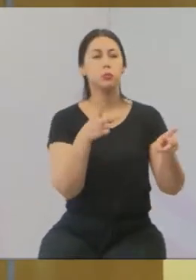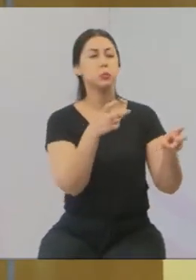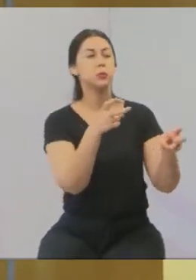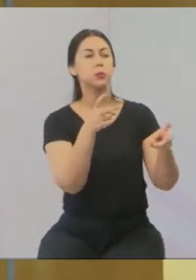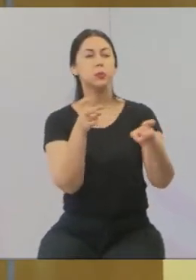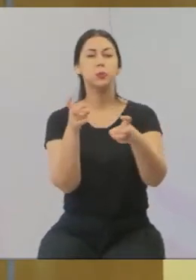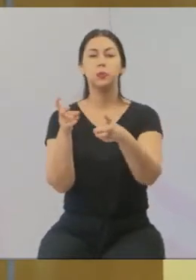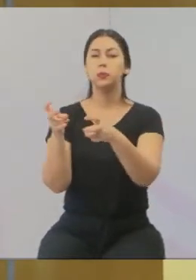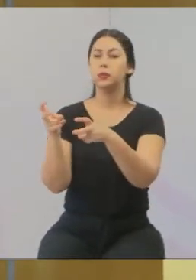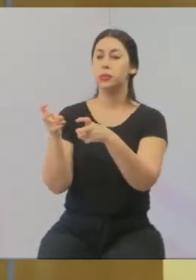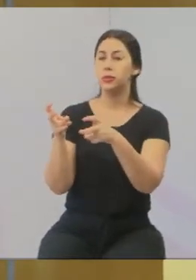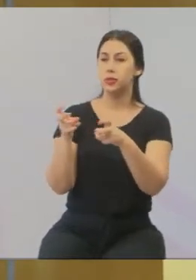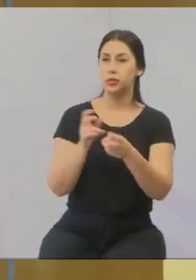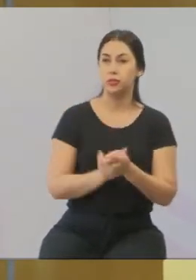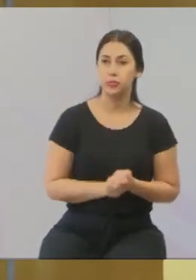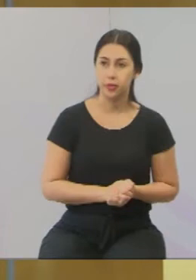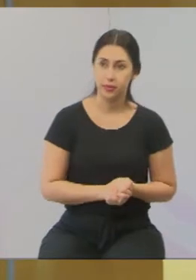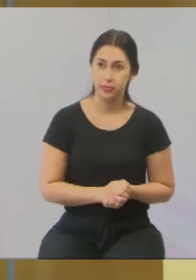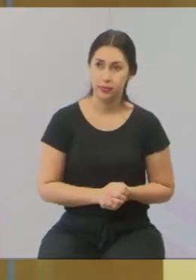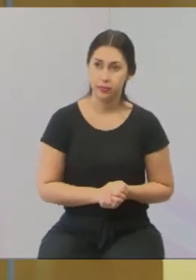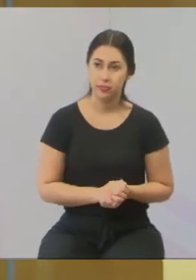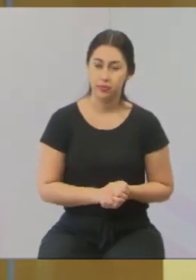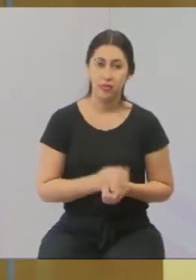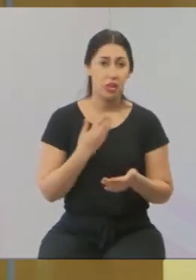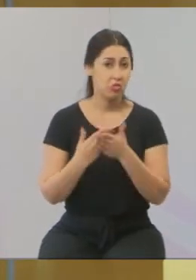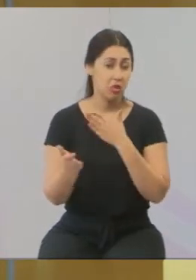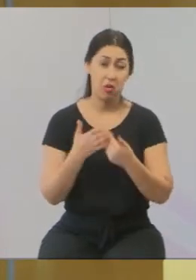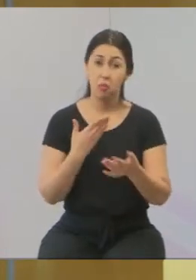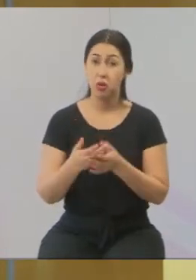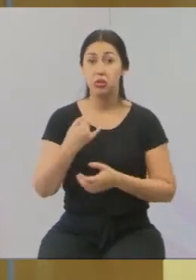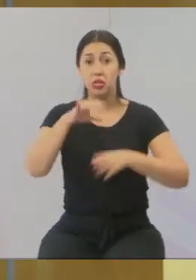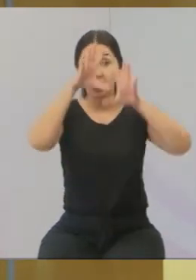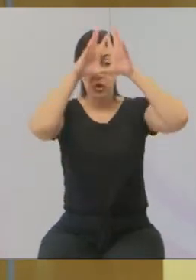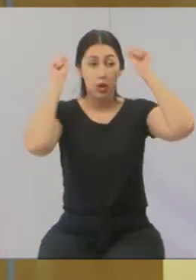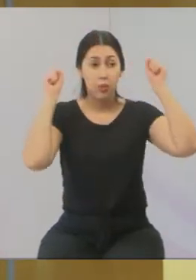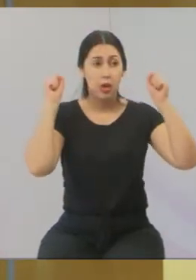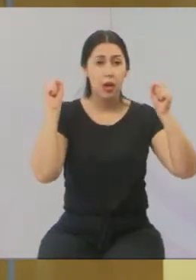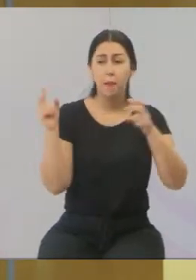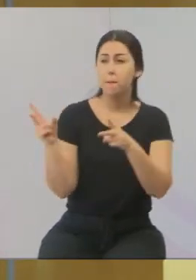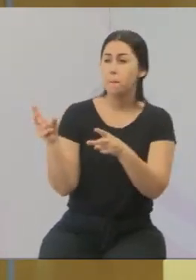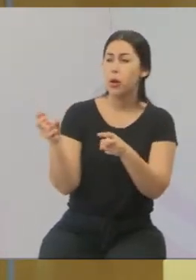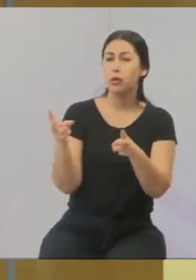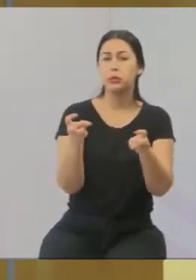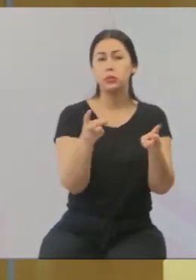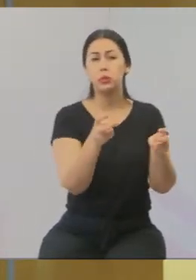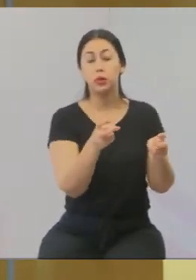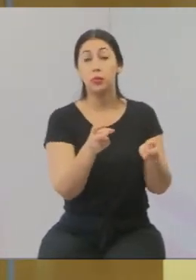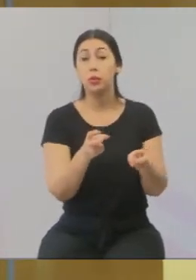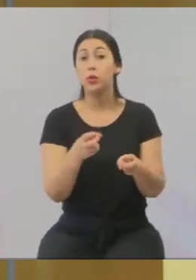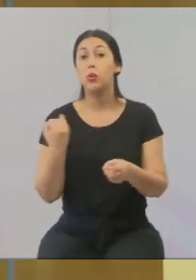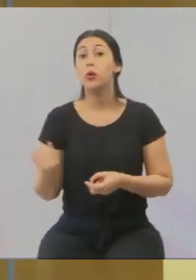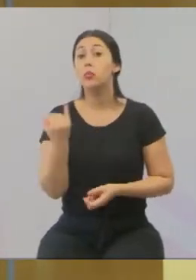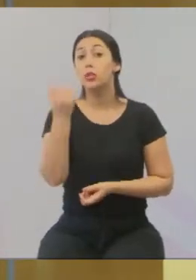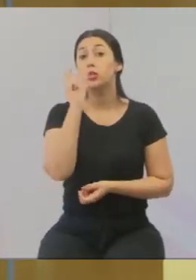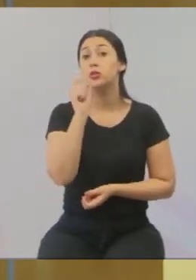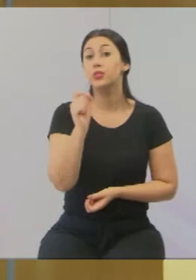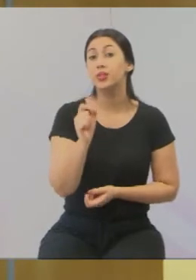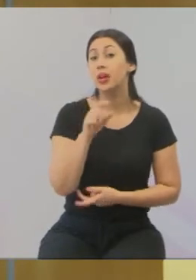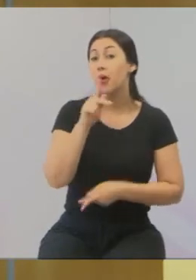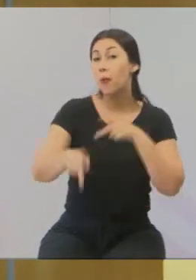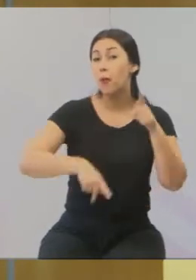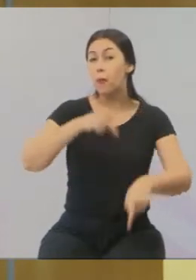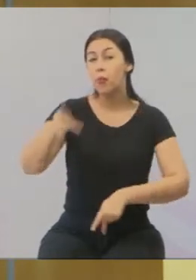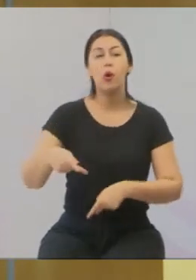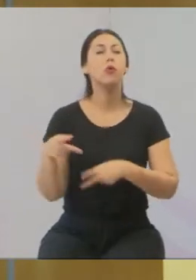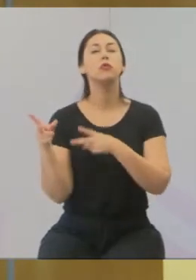da população. Não importa se o Tribunal de Contas enxerga A, B ou C de negativo, o que importa é se a população